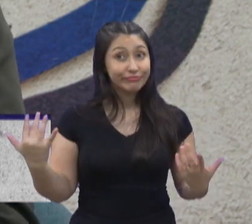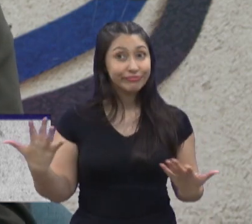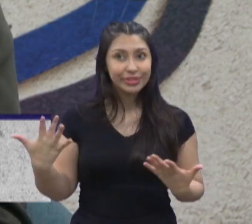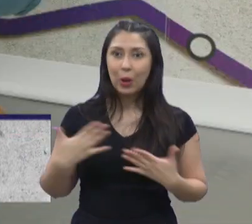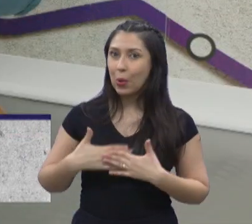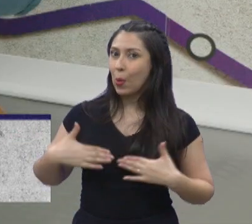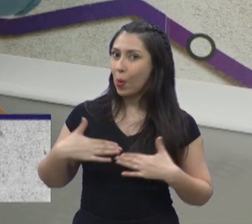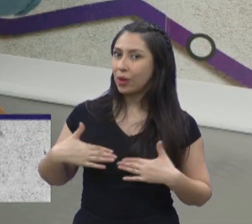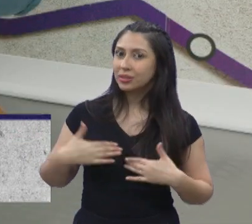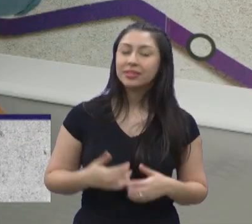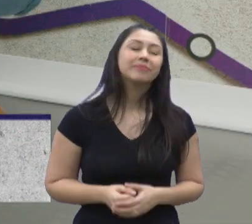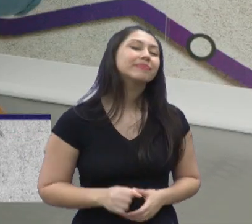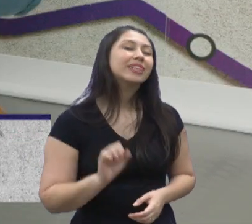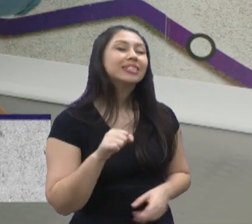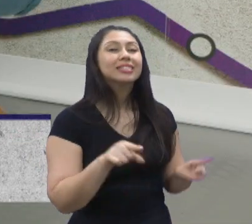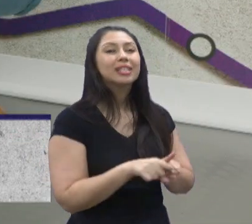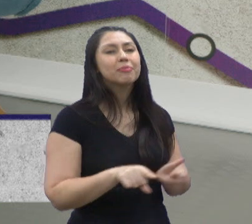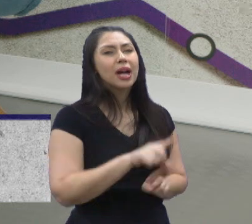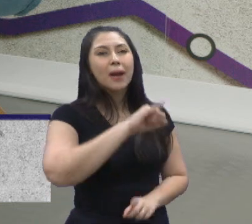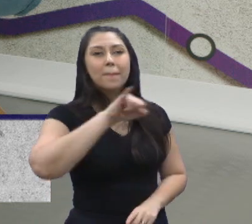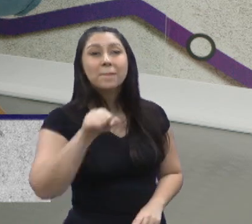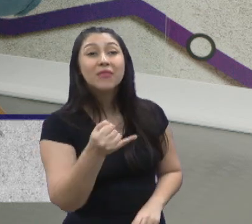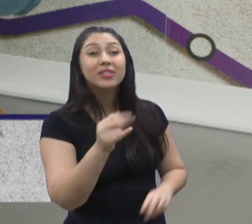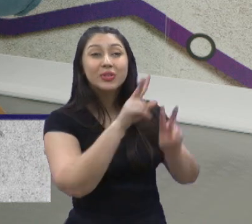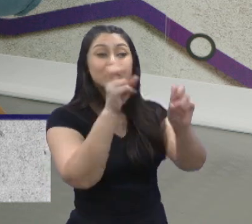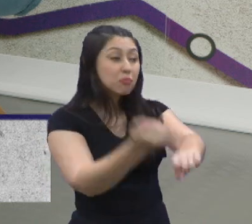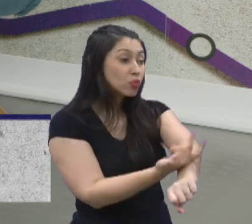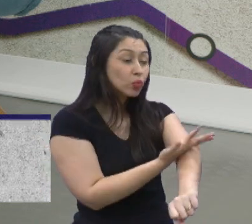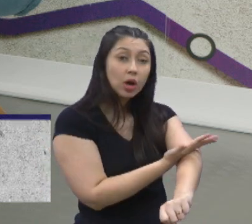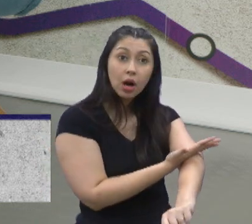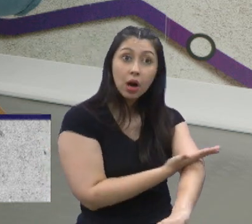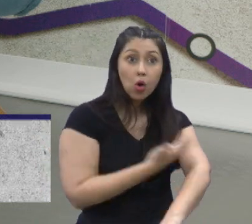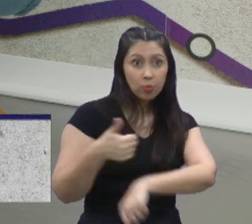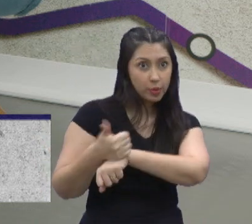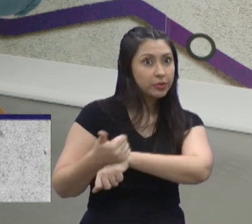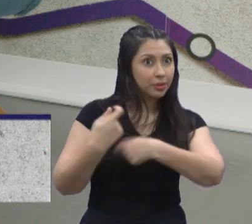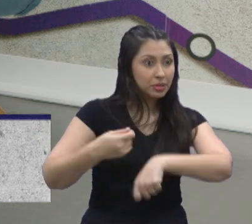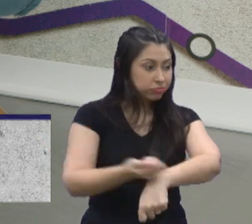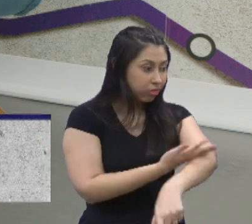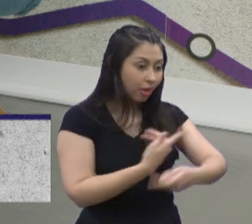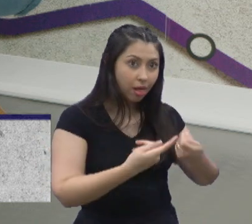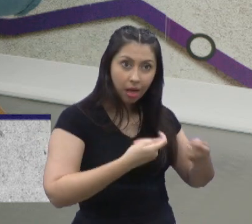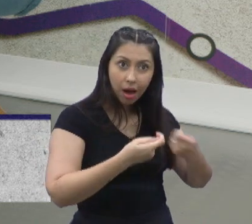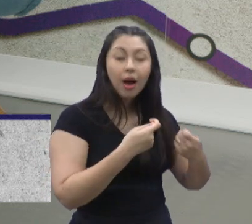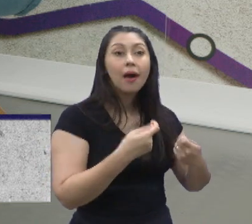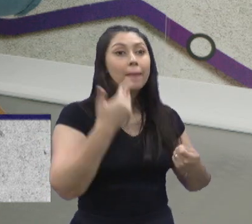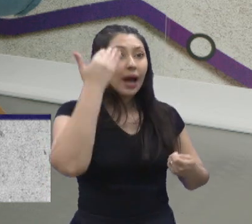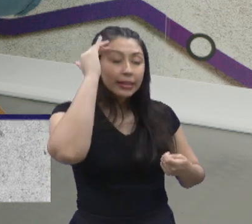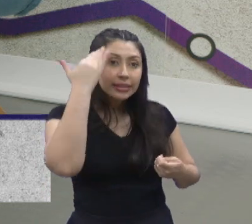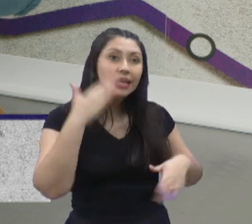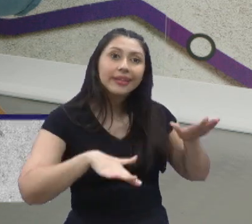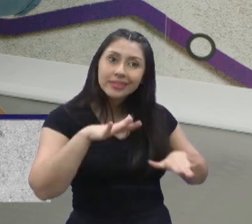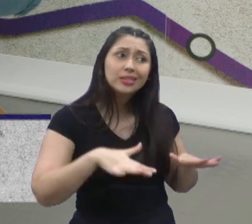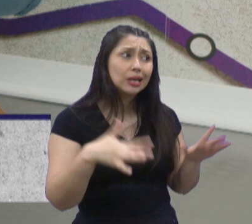gosta. Exato. Até esse gancho do emocional, a gestão emocional pode ajudar um vendedor a lidar com a pressão, com a rejeição do dia a dia,